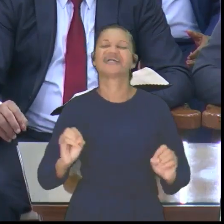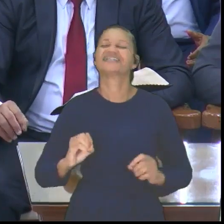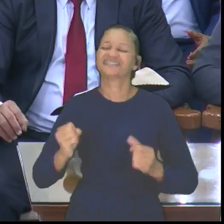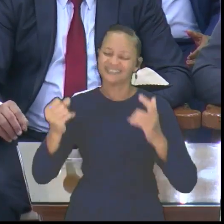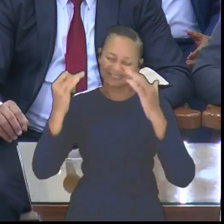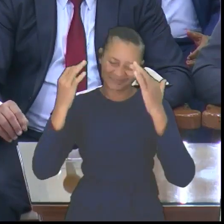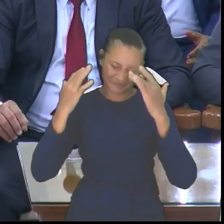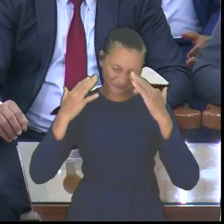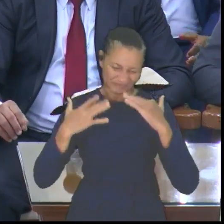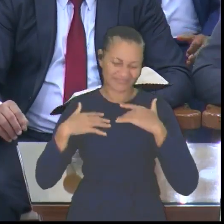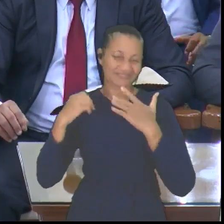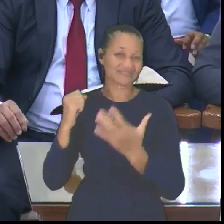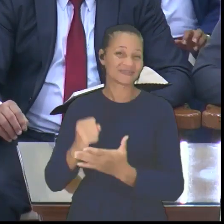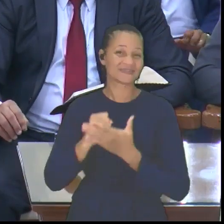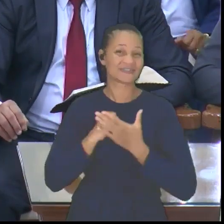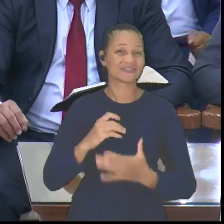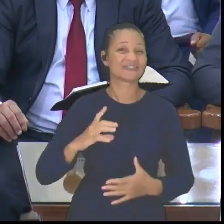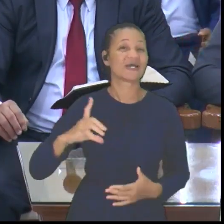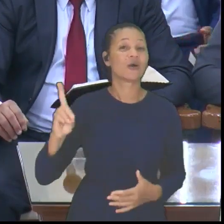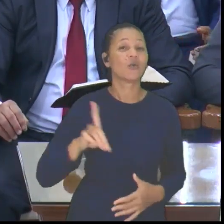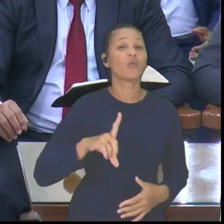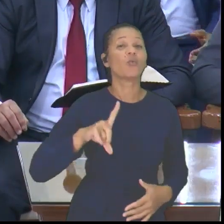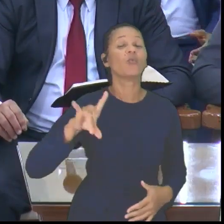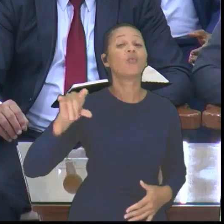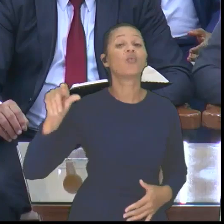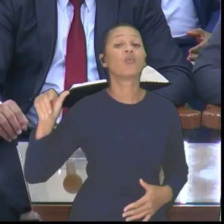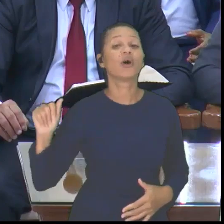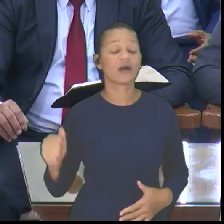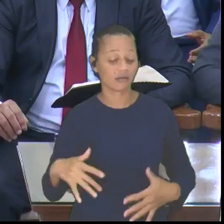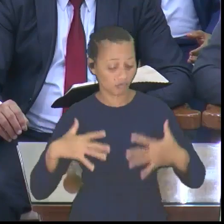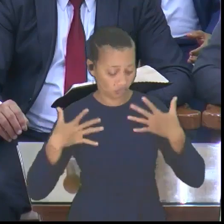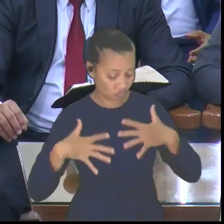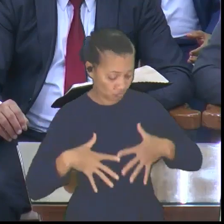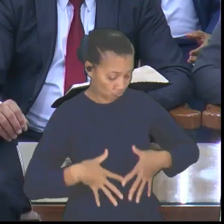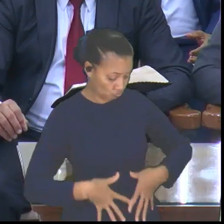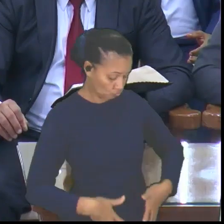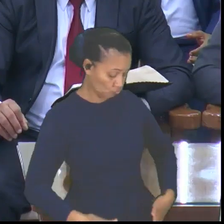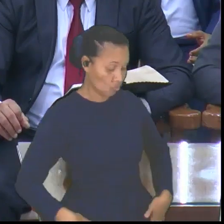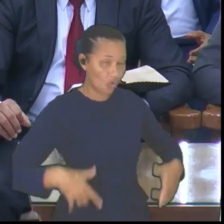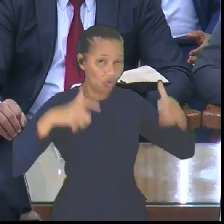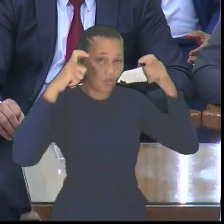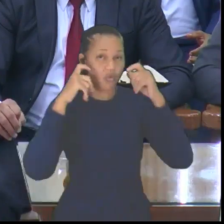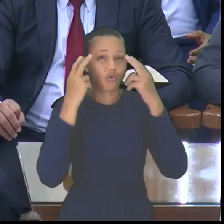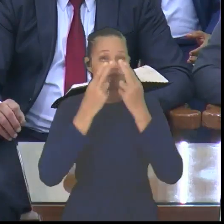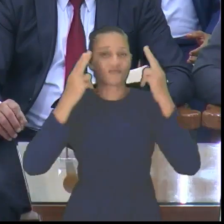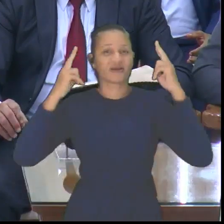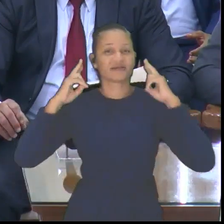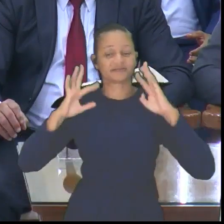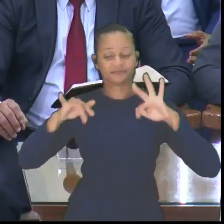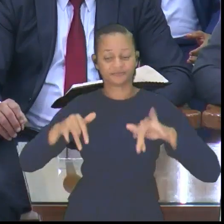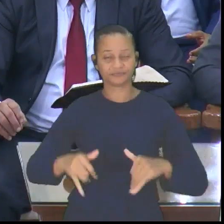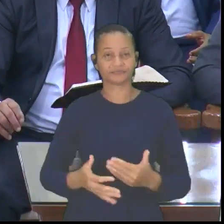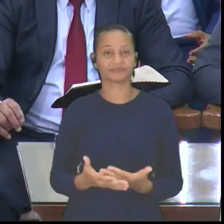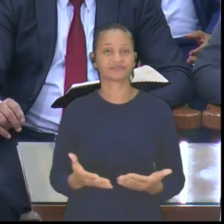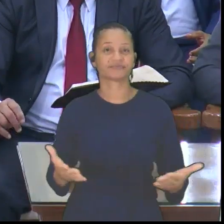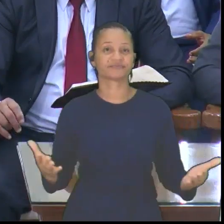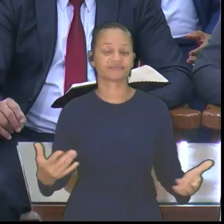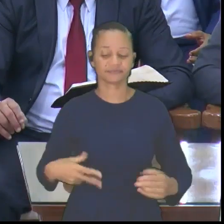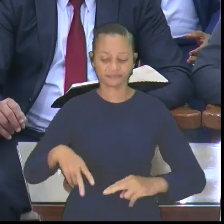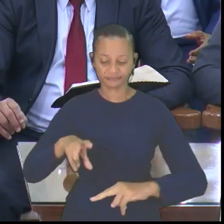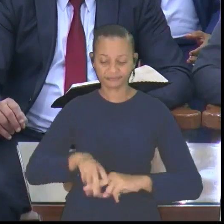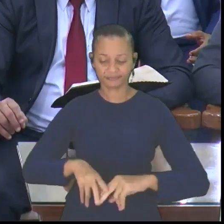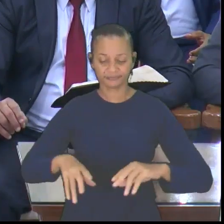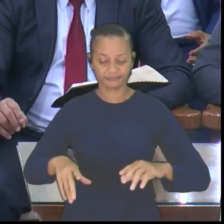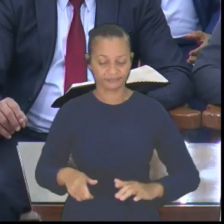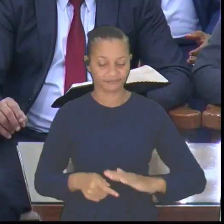de Deus. Aí um belo dia, vestido Herodes de vestes reais, e aqui eu encerro, estava